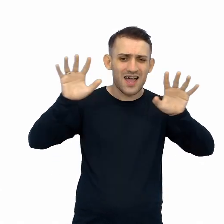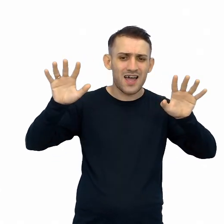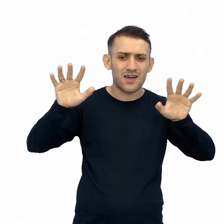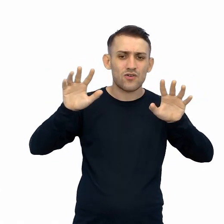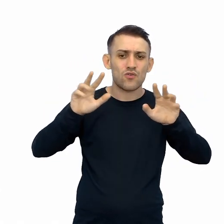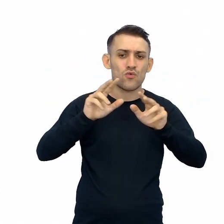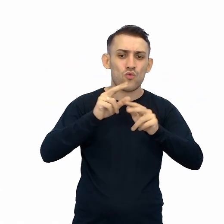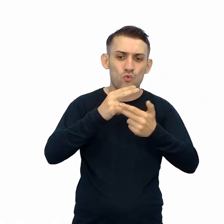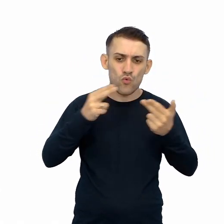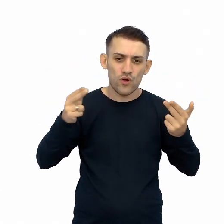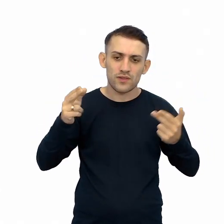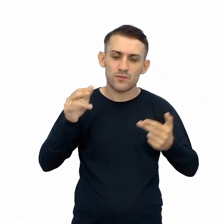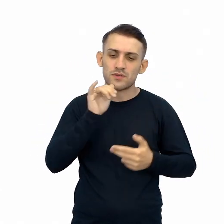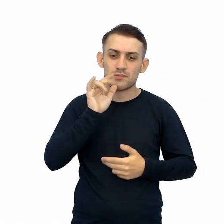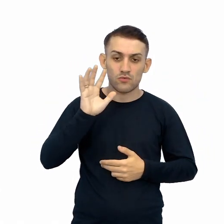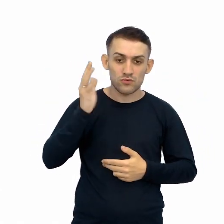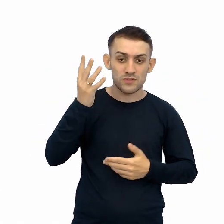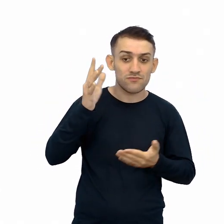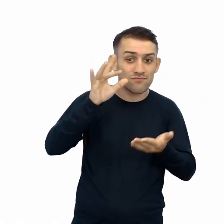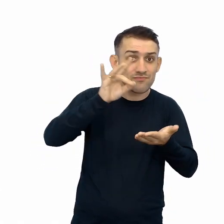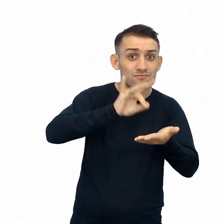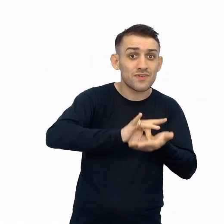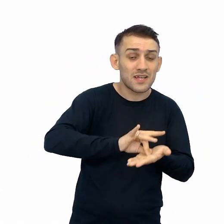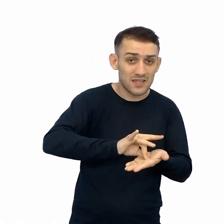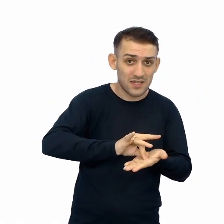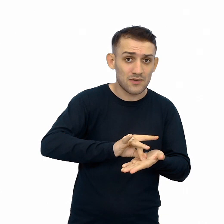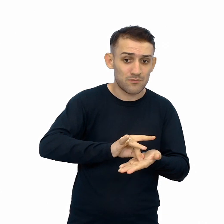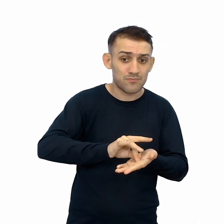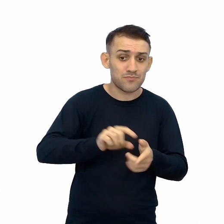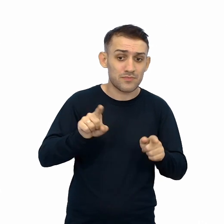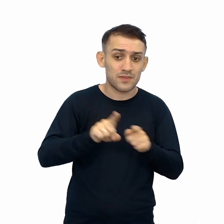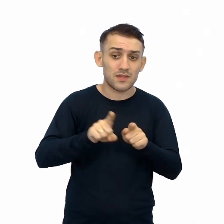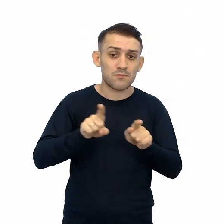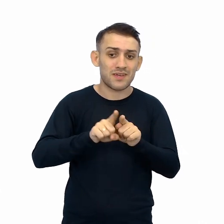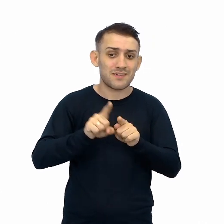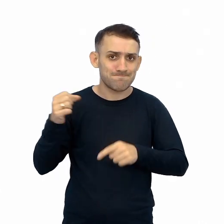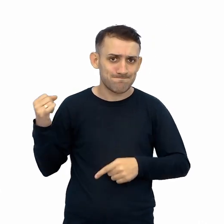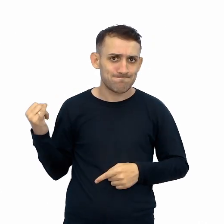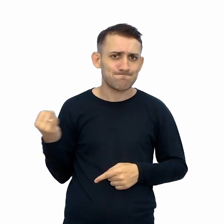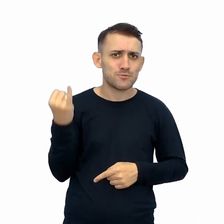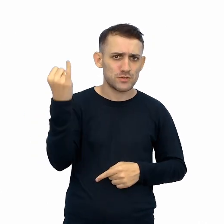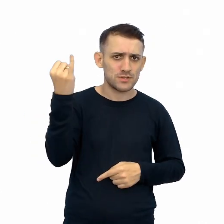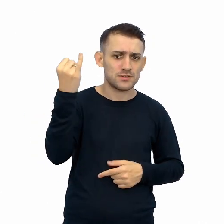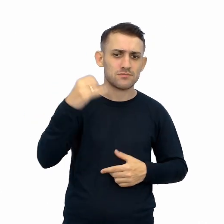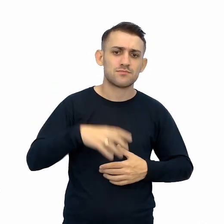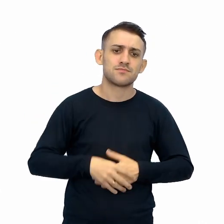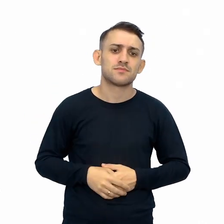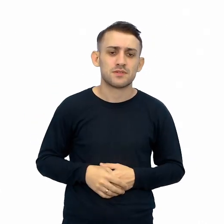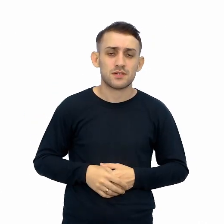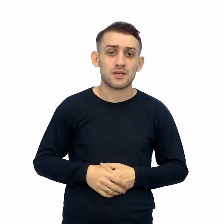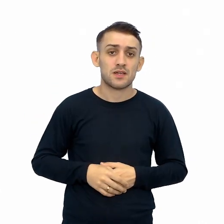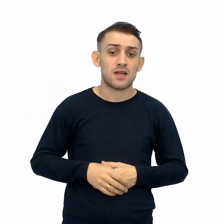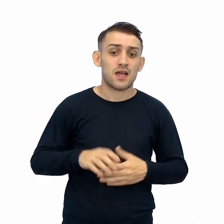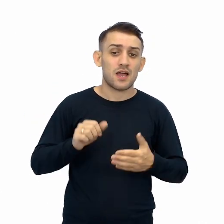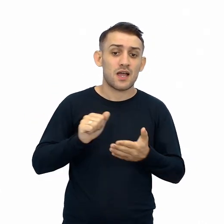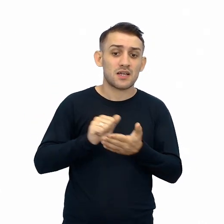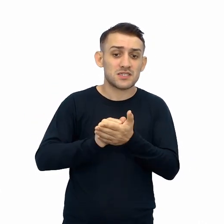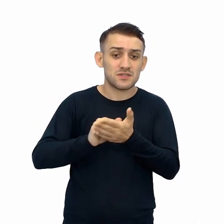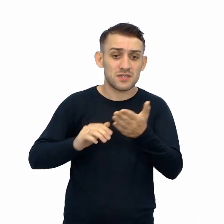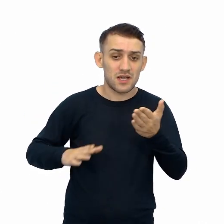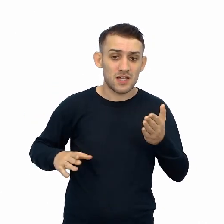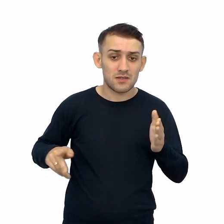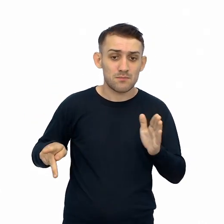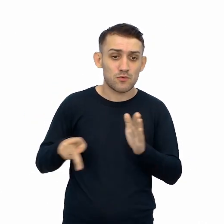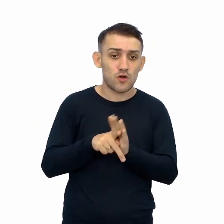que sejam reais, verdadeiros e importantes. As atividades da SD